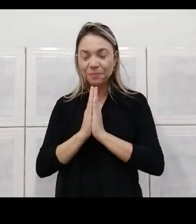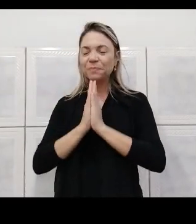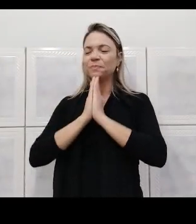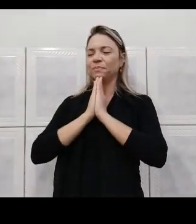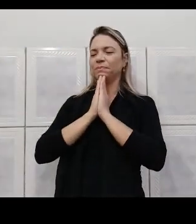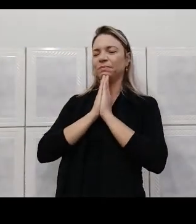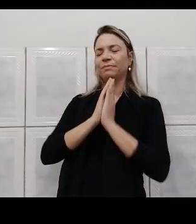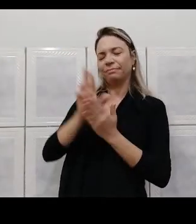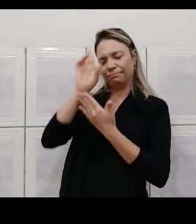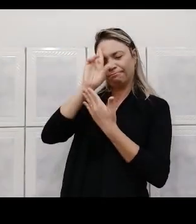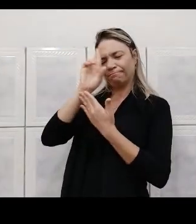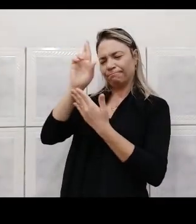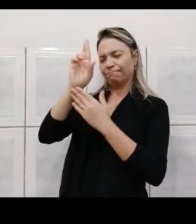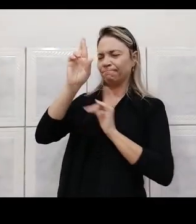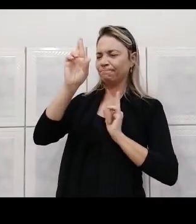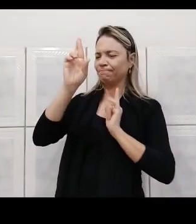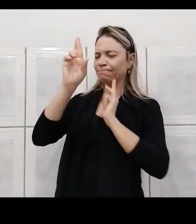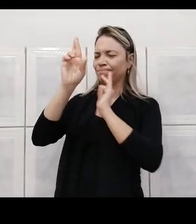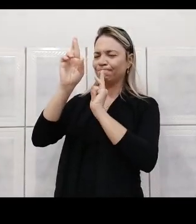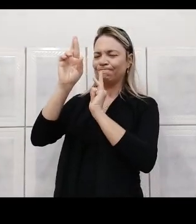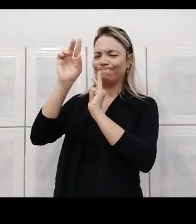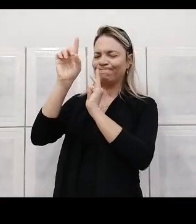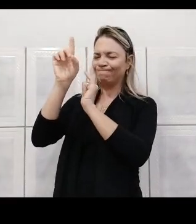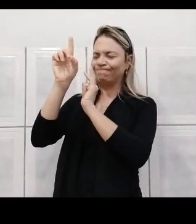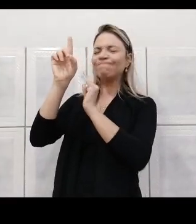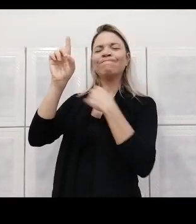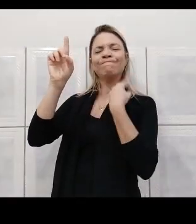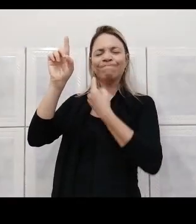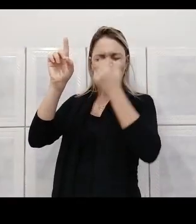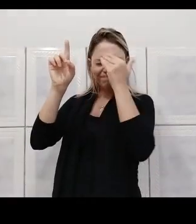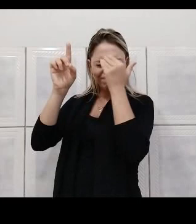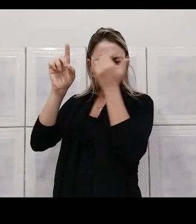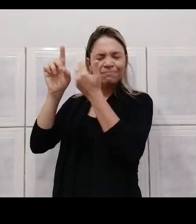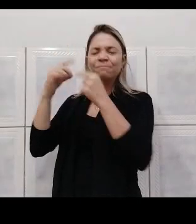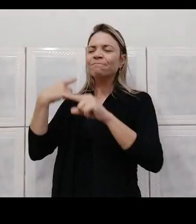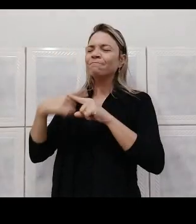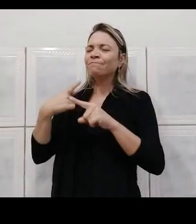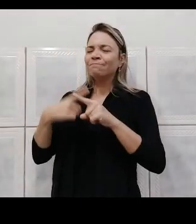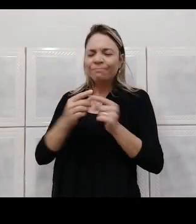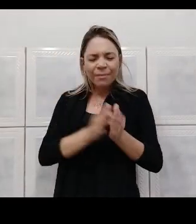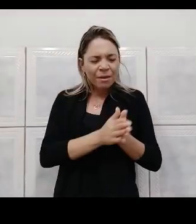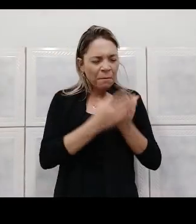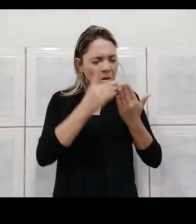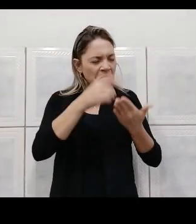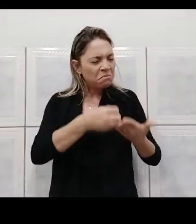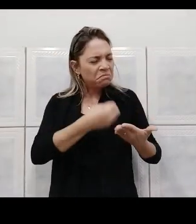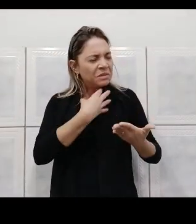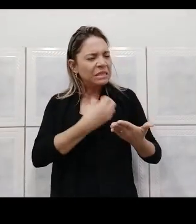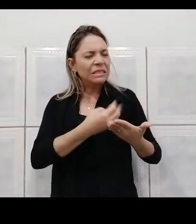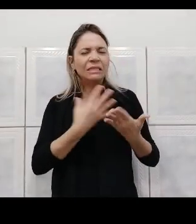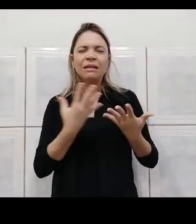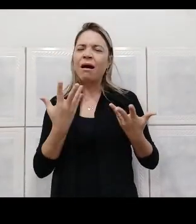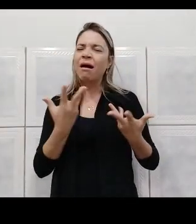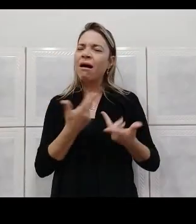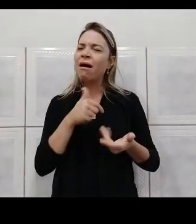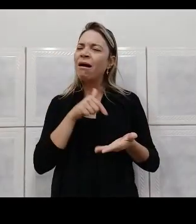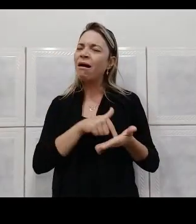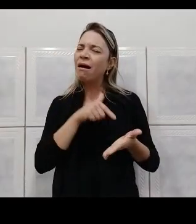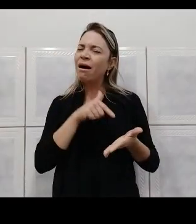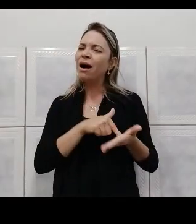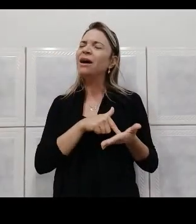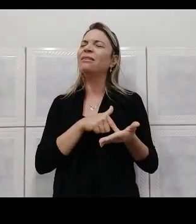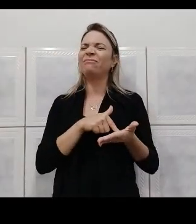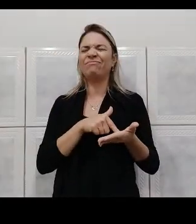Senhor amado, nós te agradecemos pelo ensino da tua palavra. A tua palavra discorda desse